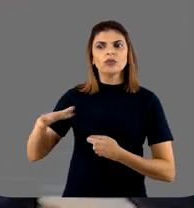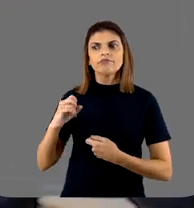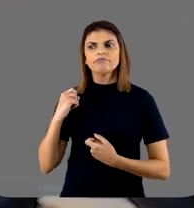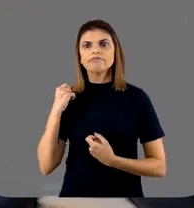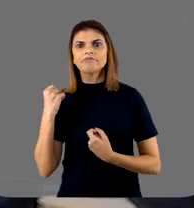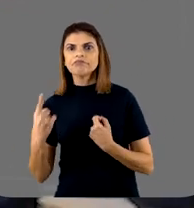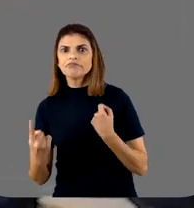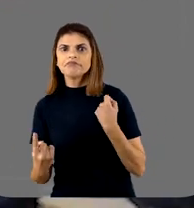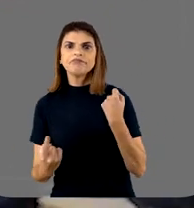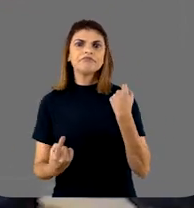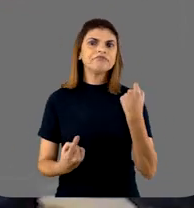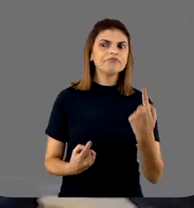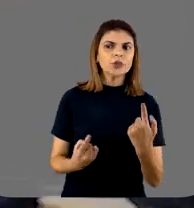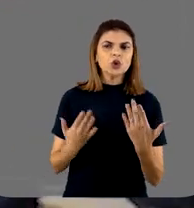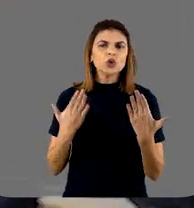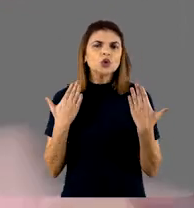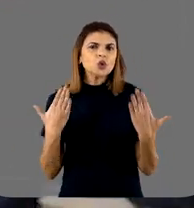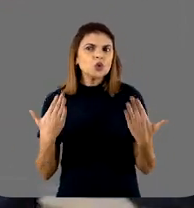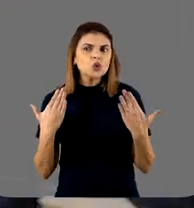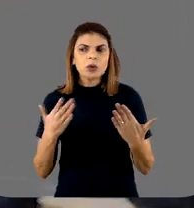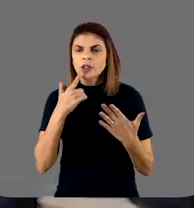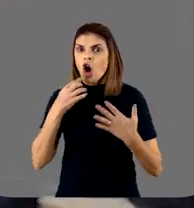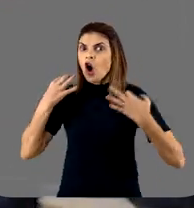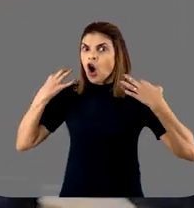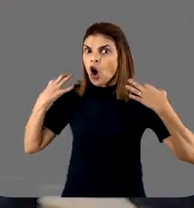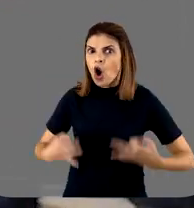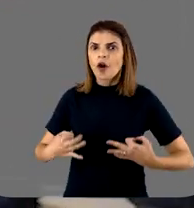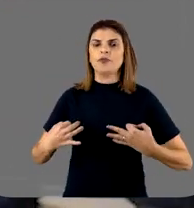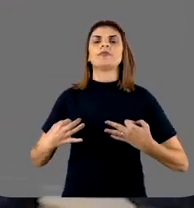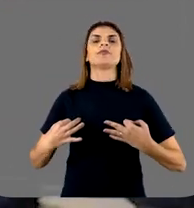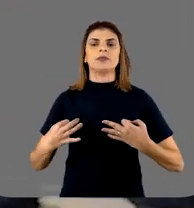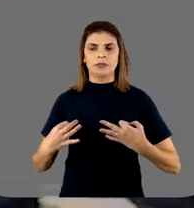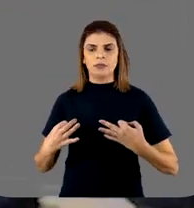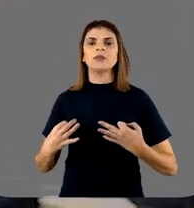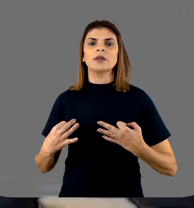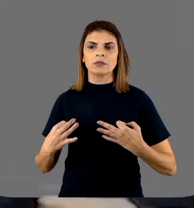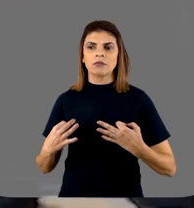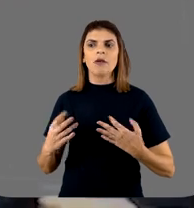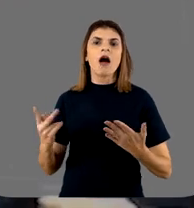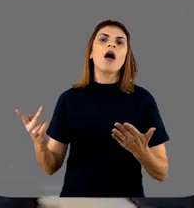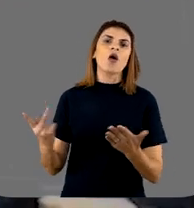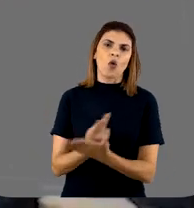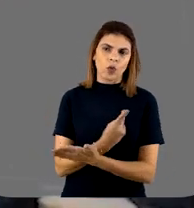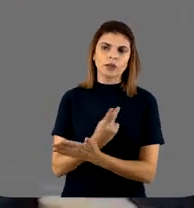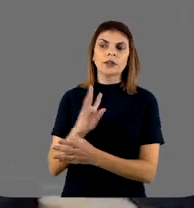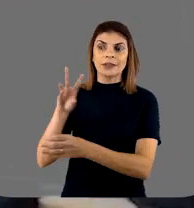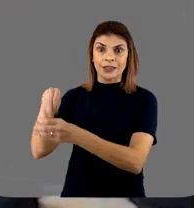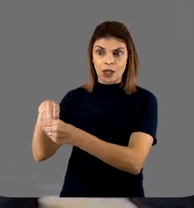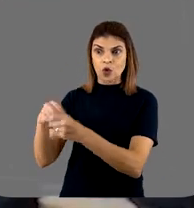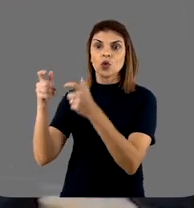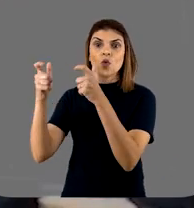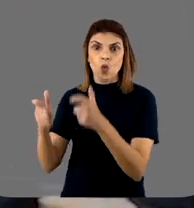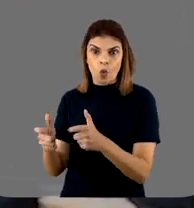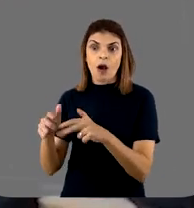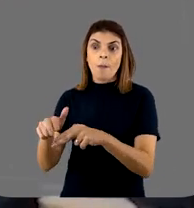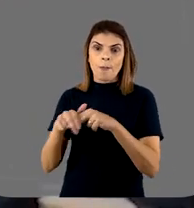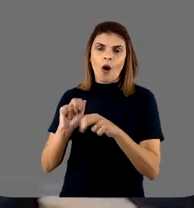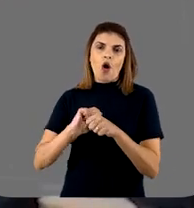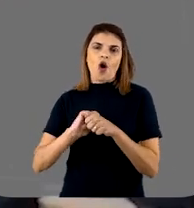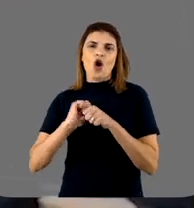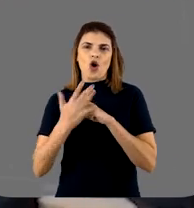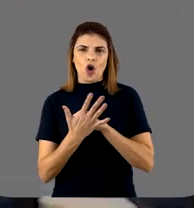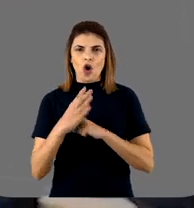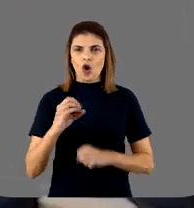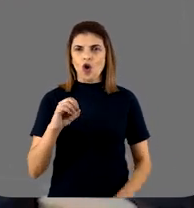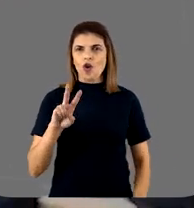possíveis casos ah tanto eitos quanto confirmados eh que possam ocorrer dentro de